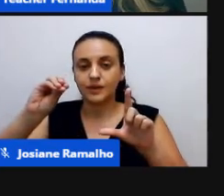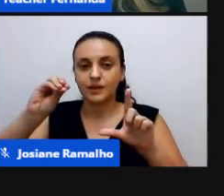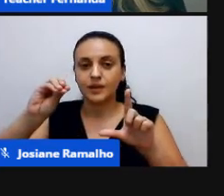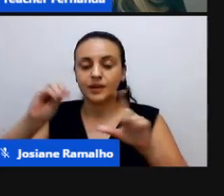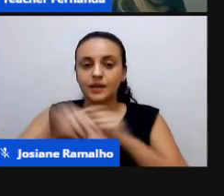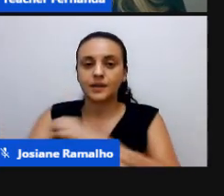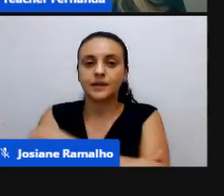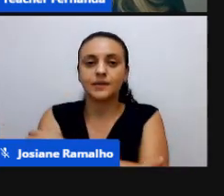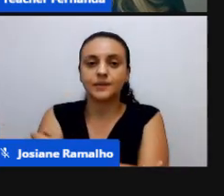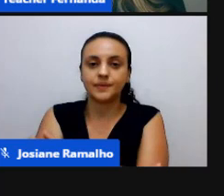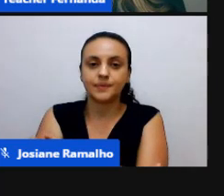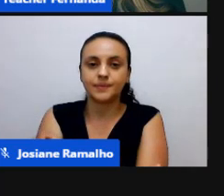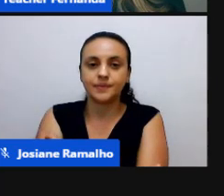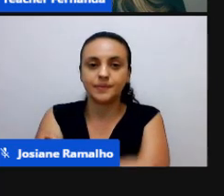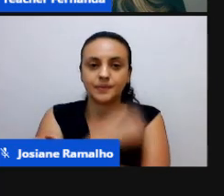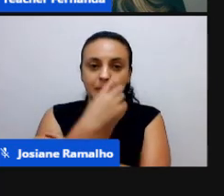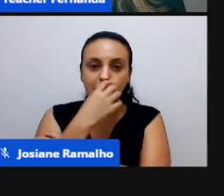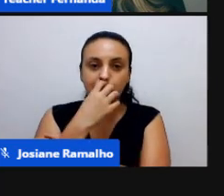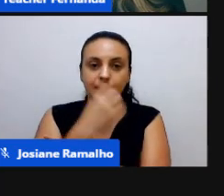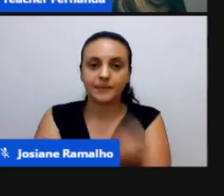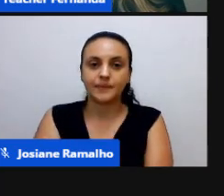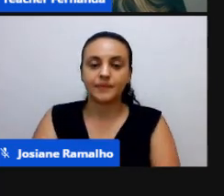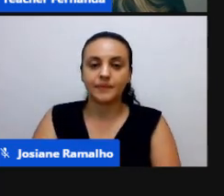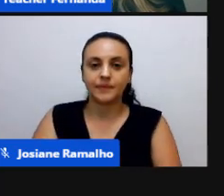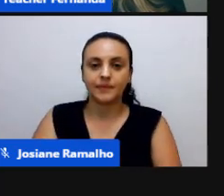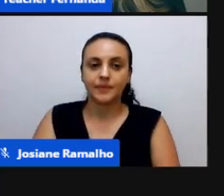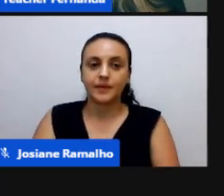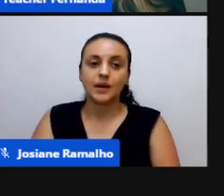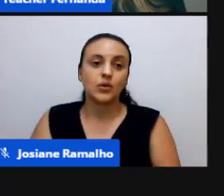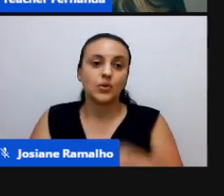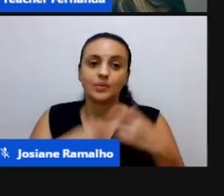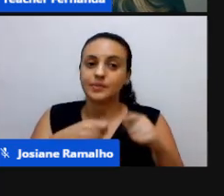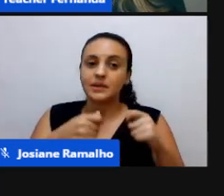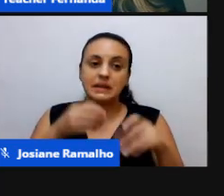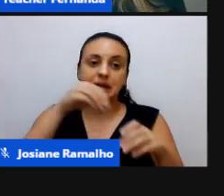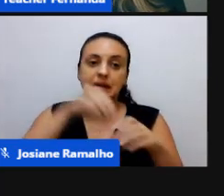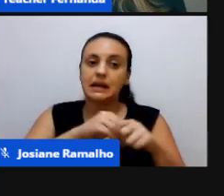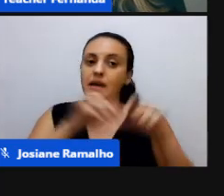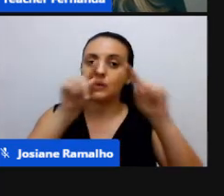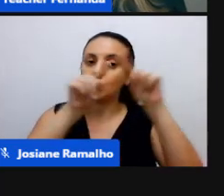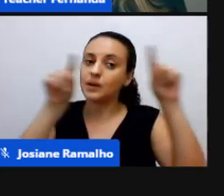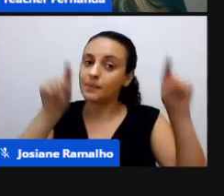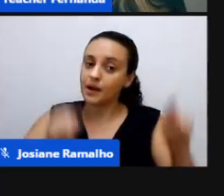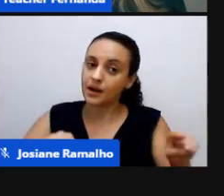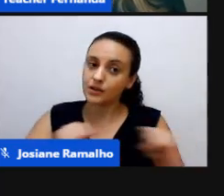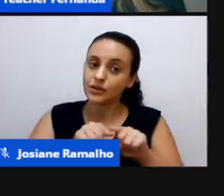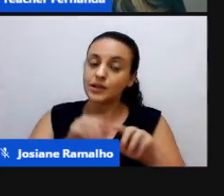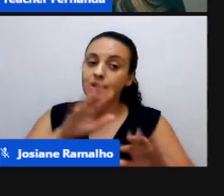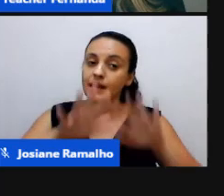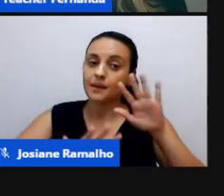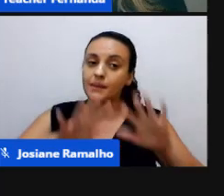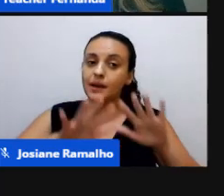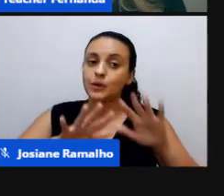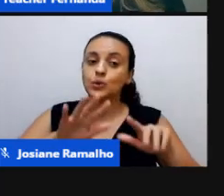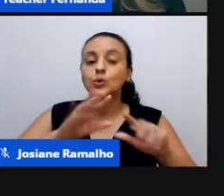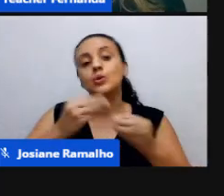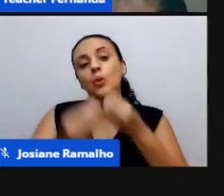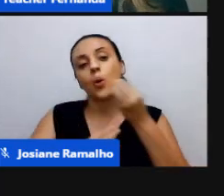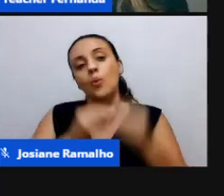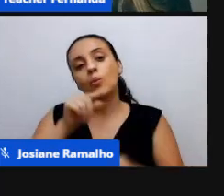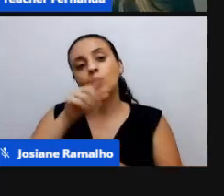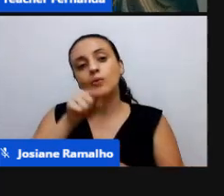precisam necessariamente estar na margem, tá? Vai depender de como você vai querer dispor essa informação, mas a margem, ela te